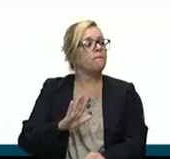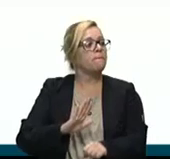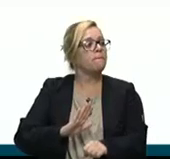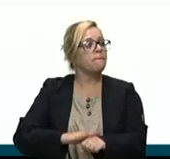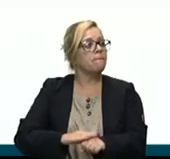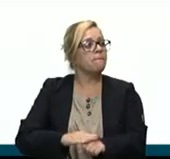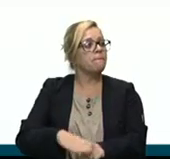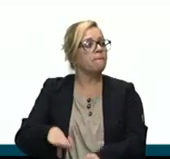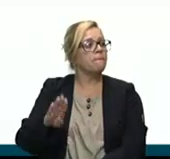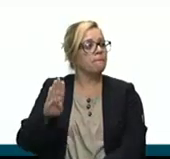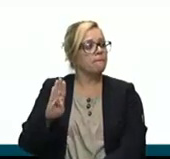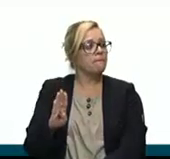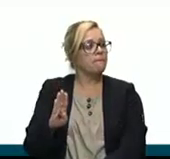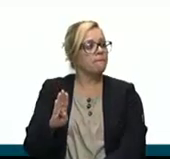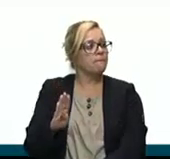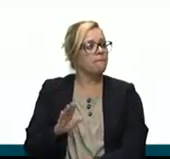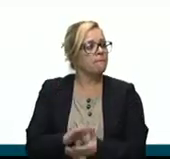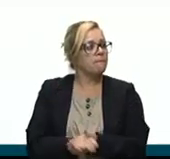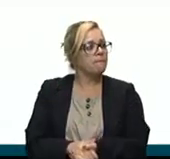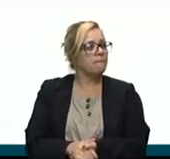mais b,